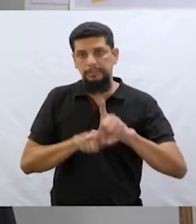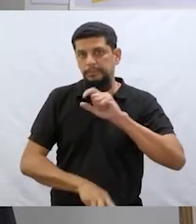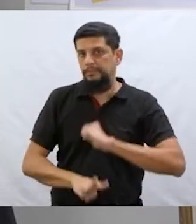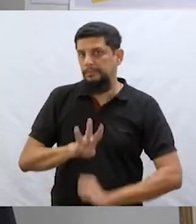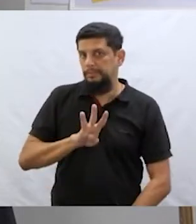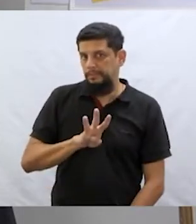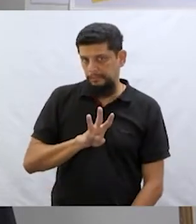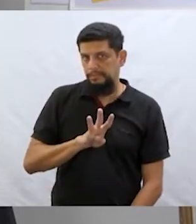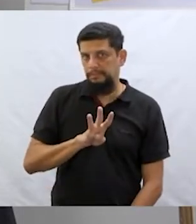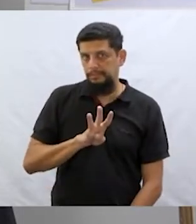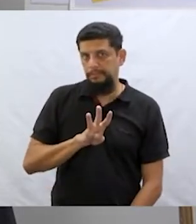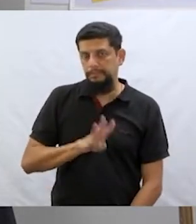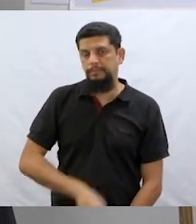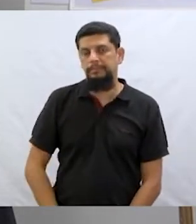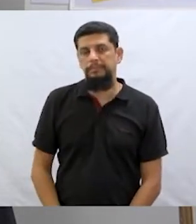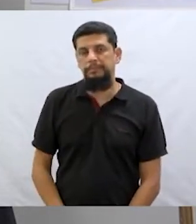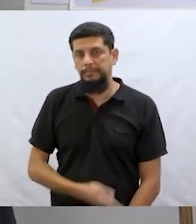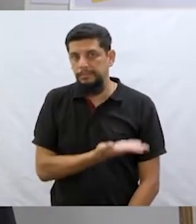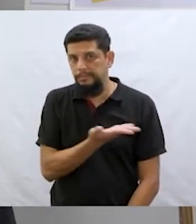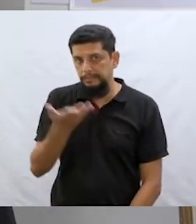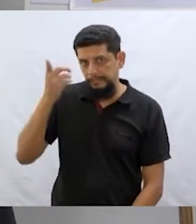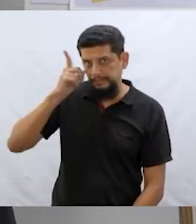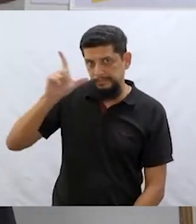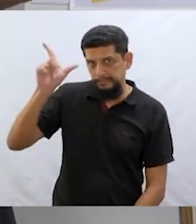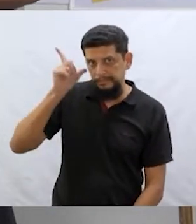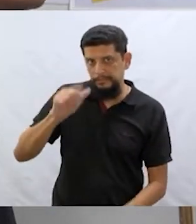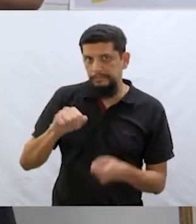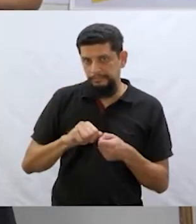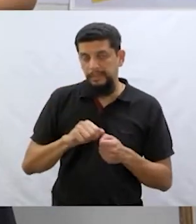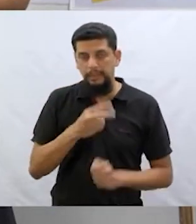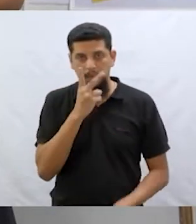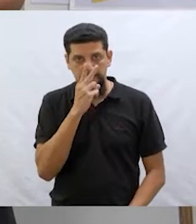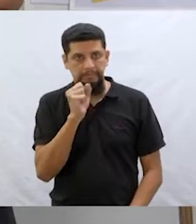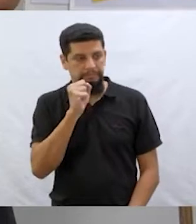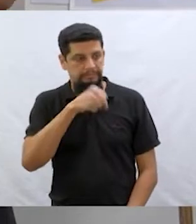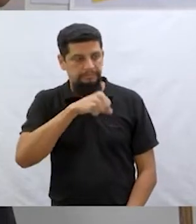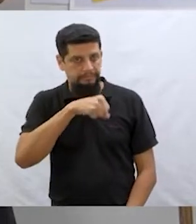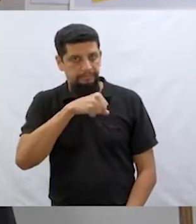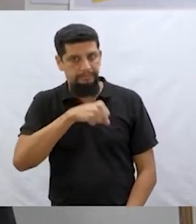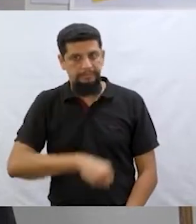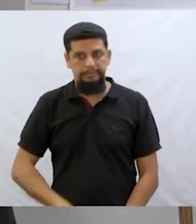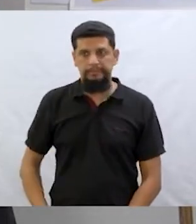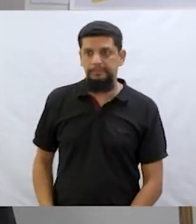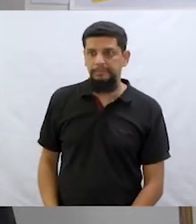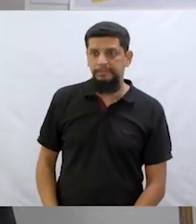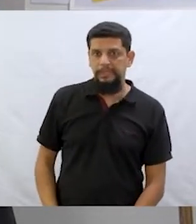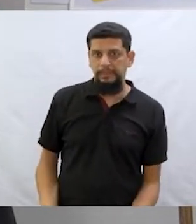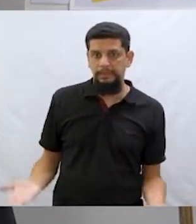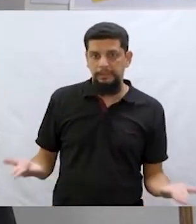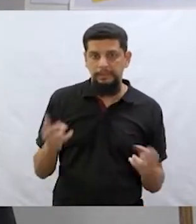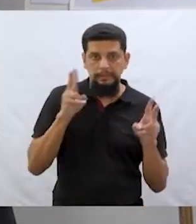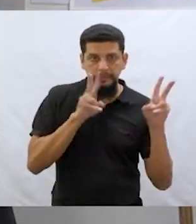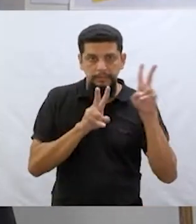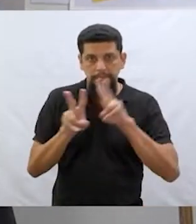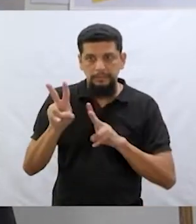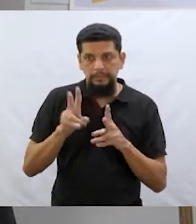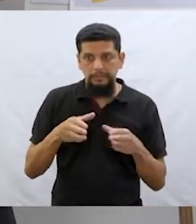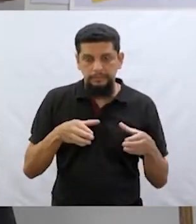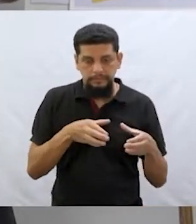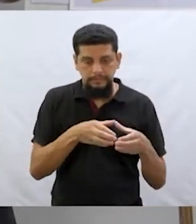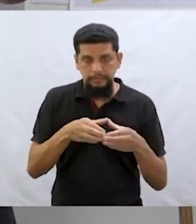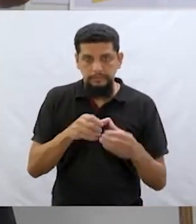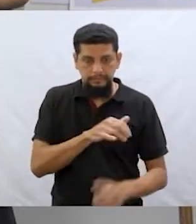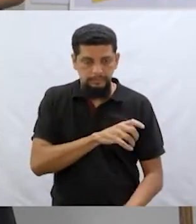subiu de novo. Fizemos a letra W no ar. Conseguiu fazer com a gente? Acho que sim, né? Vamos conferir